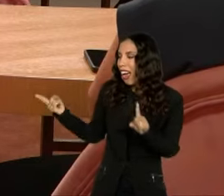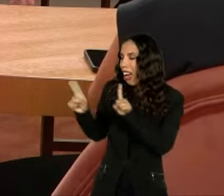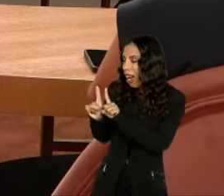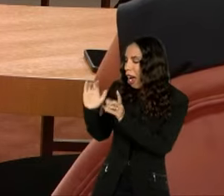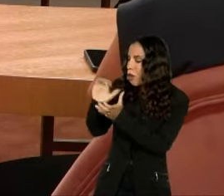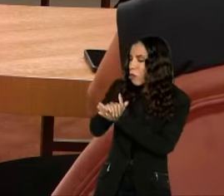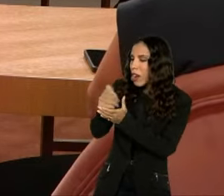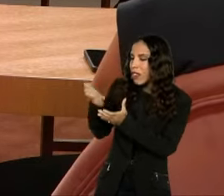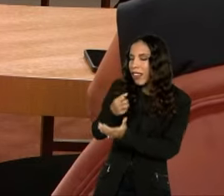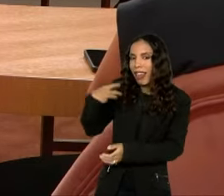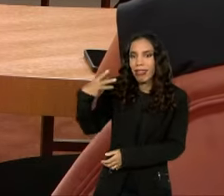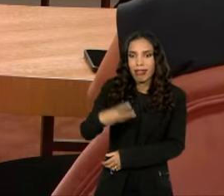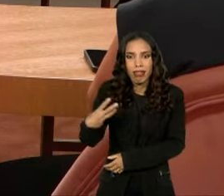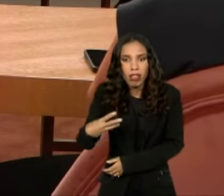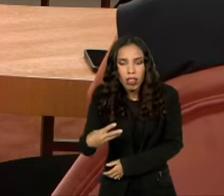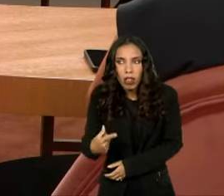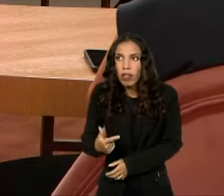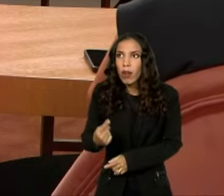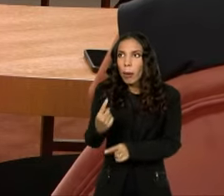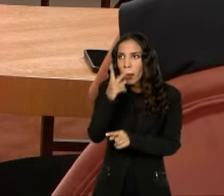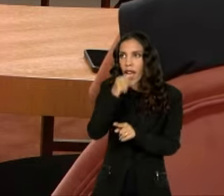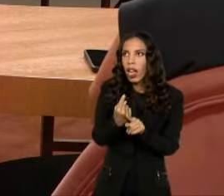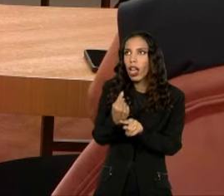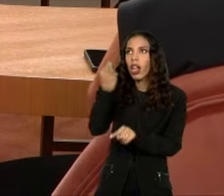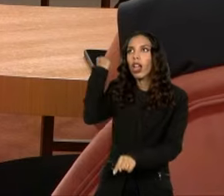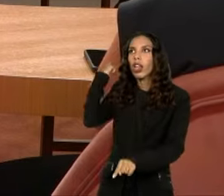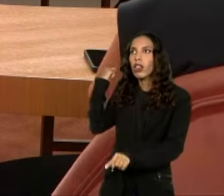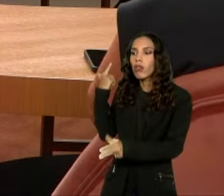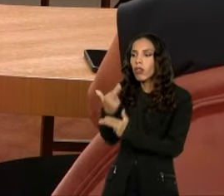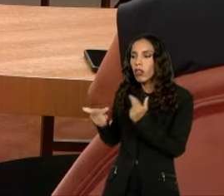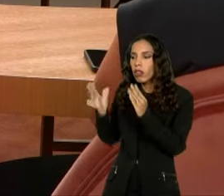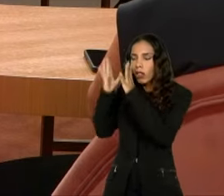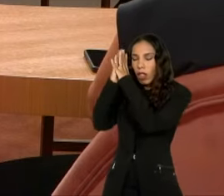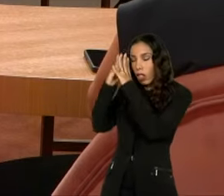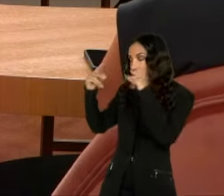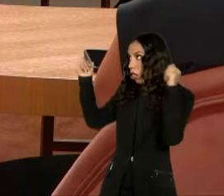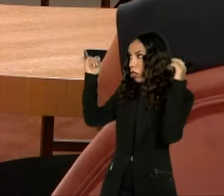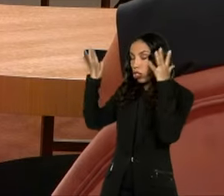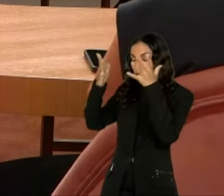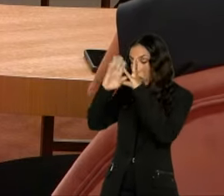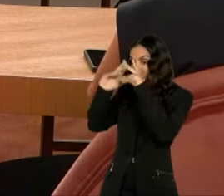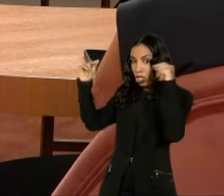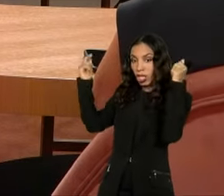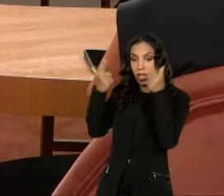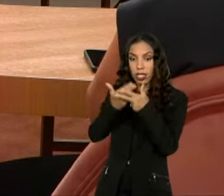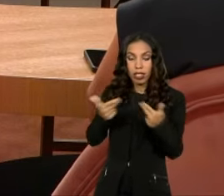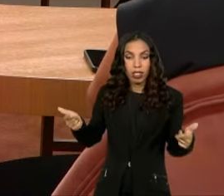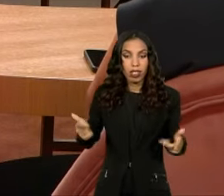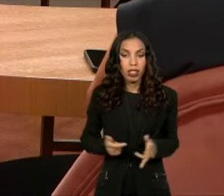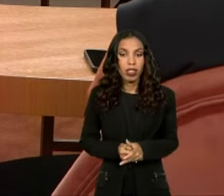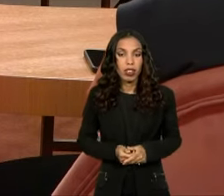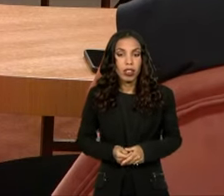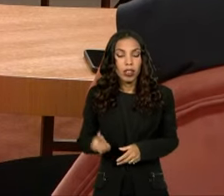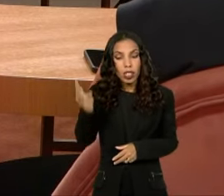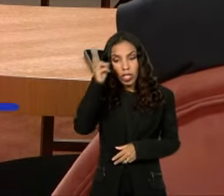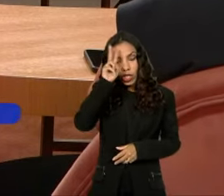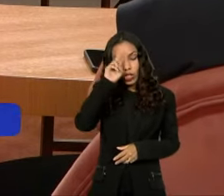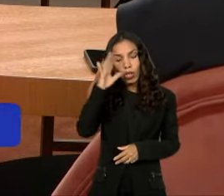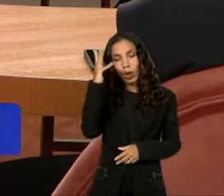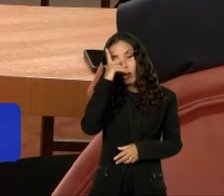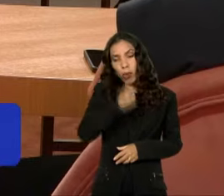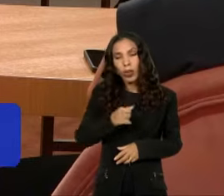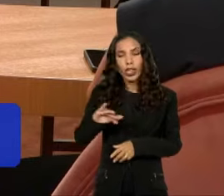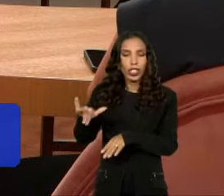para o terceiro. E você esquece aquela coisa, que enquanto você vê, você tá tudo ali. Eu acho que também tem isso, né? Sempre tem uma história muito bonitinha